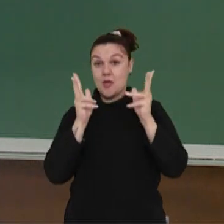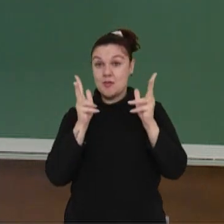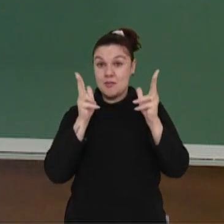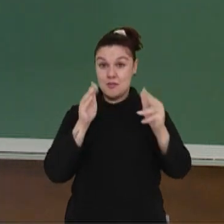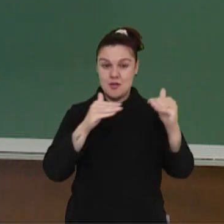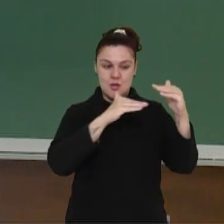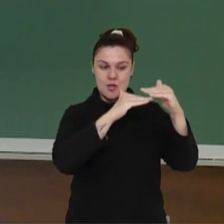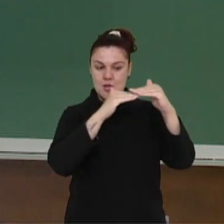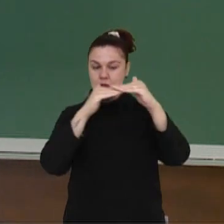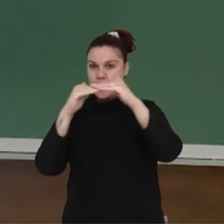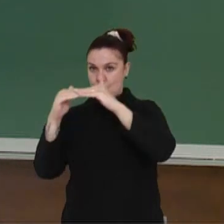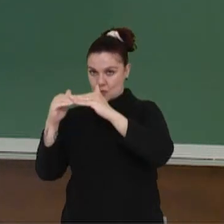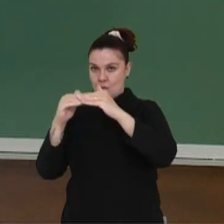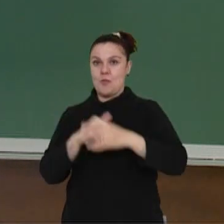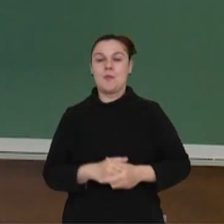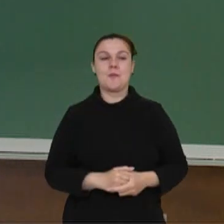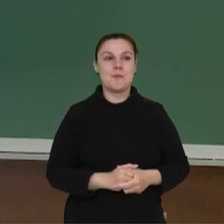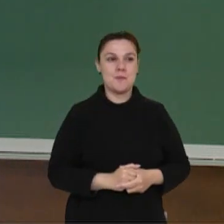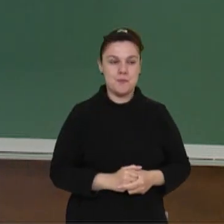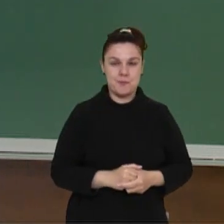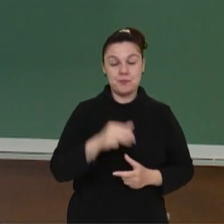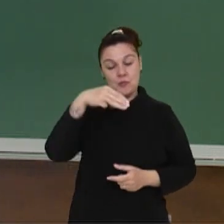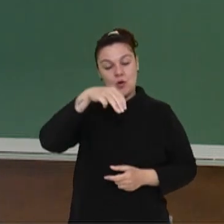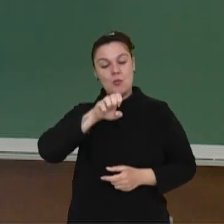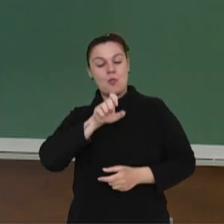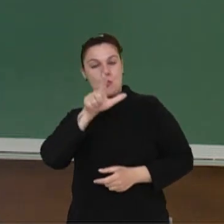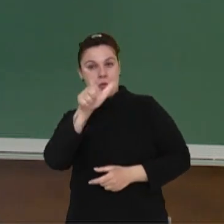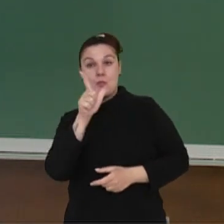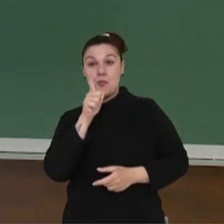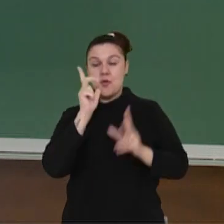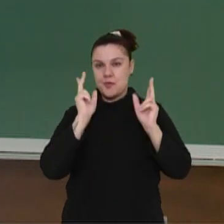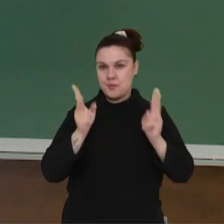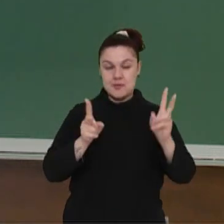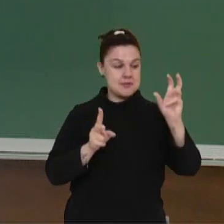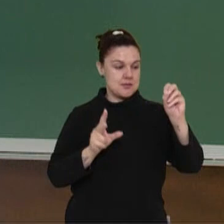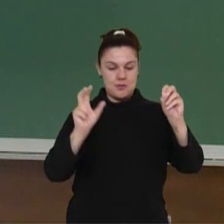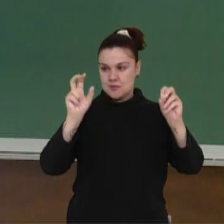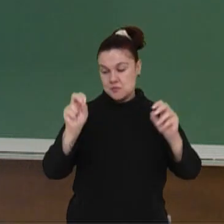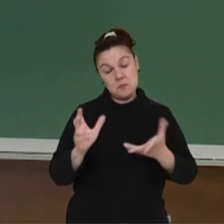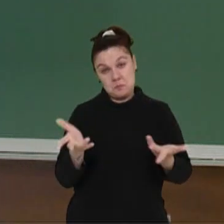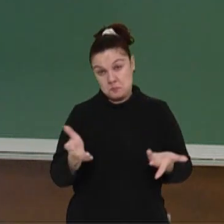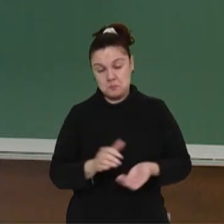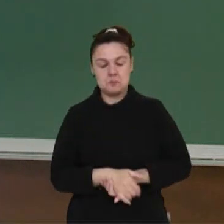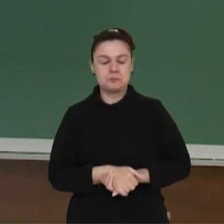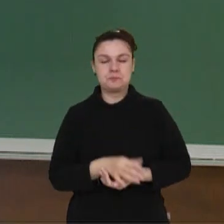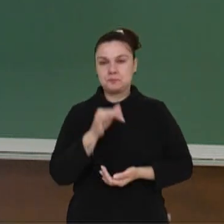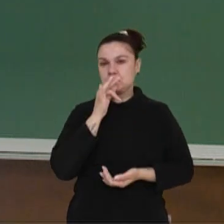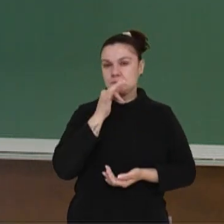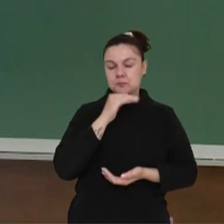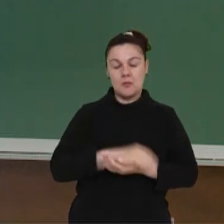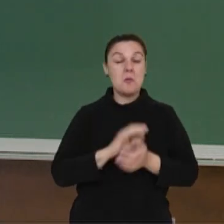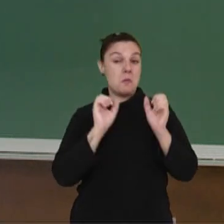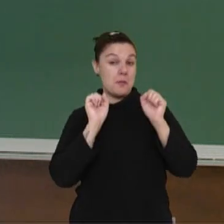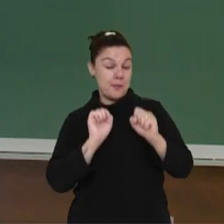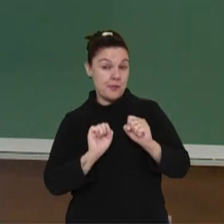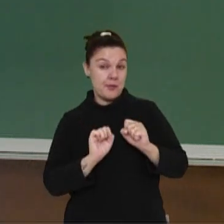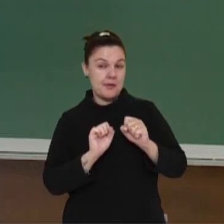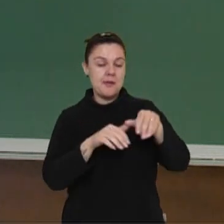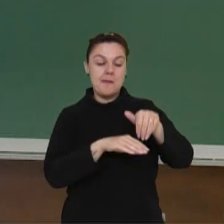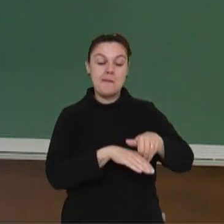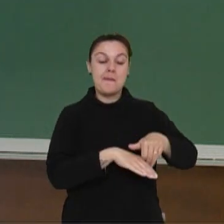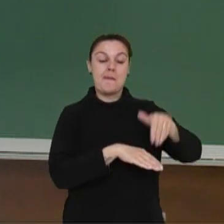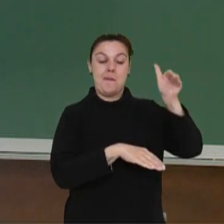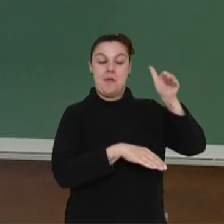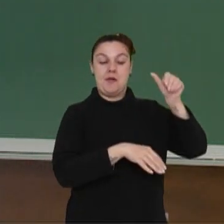iguais, ou seja, a concentração em mol por litro deles é a mesma, 50-50, por exemplo. Posso ter uma situação onde eu tenho